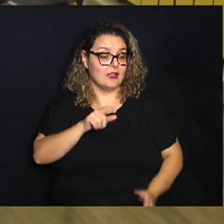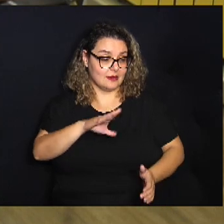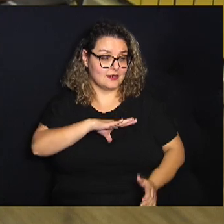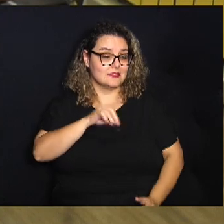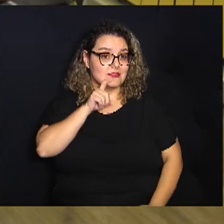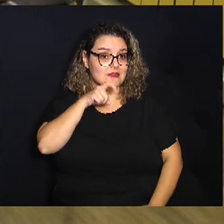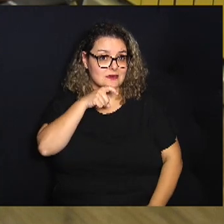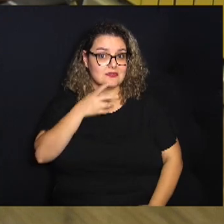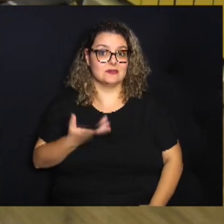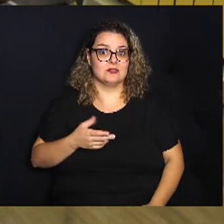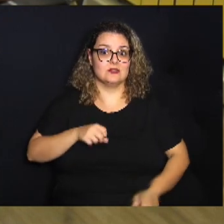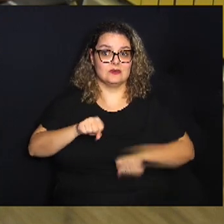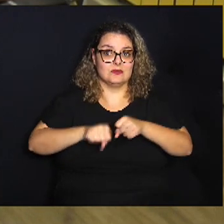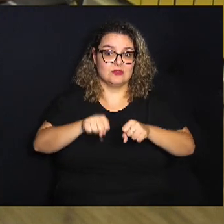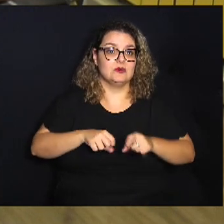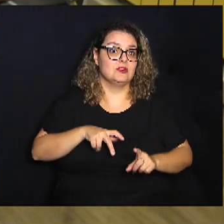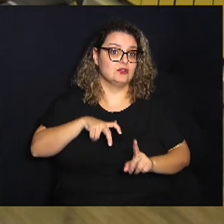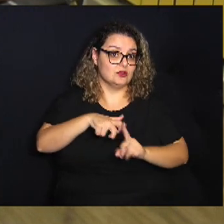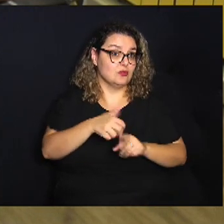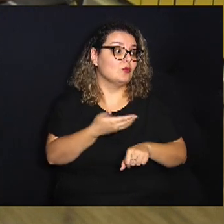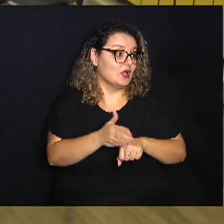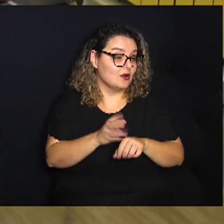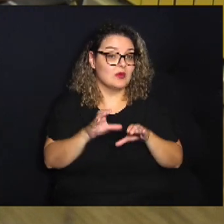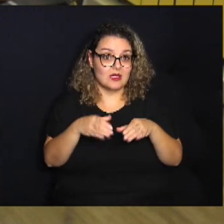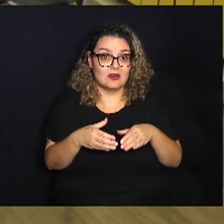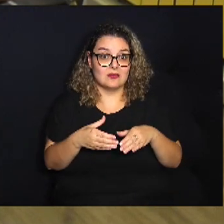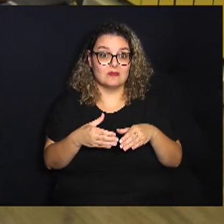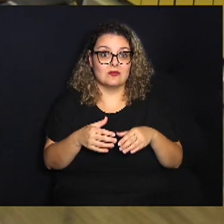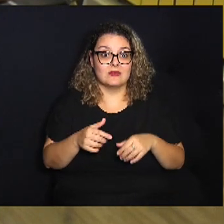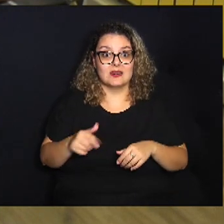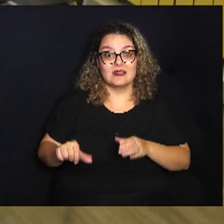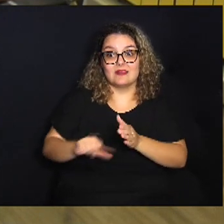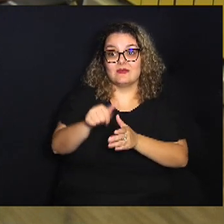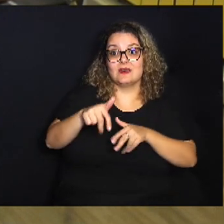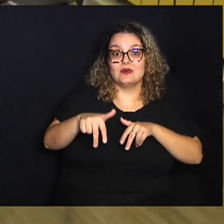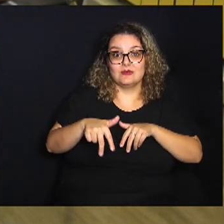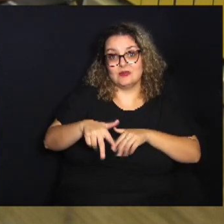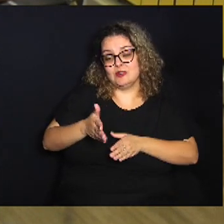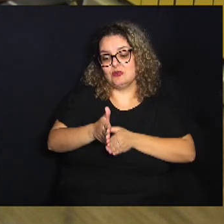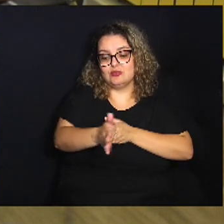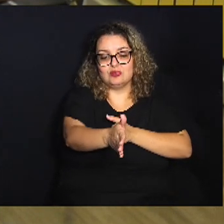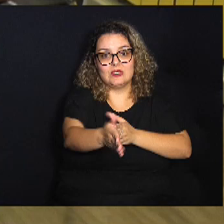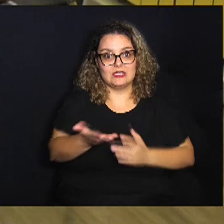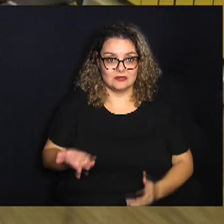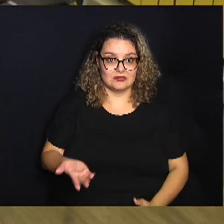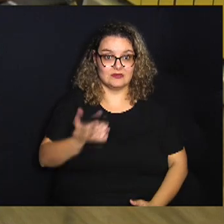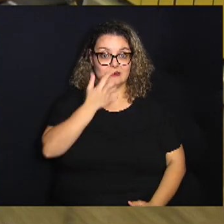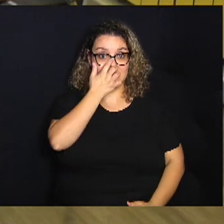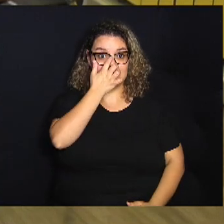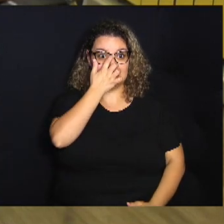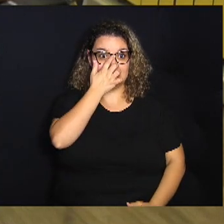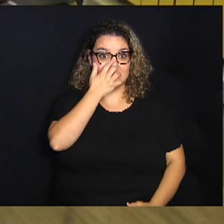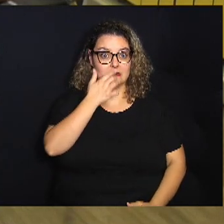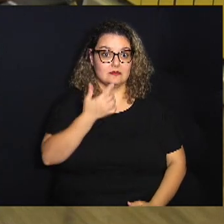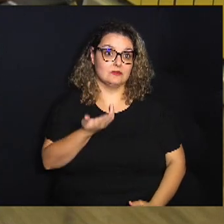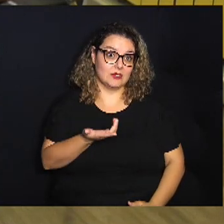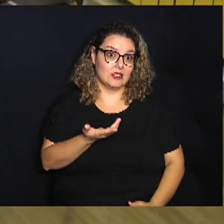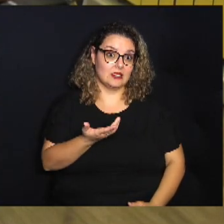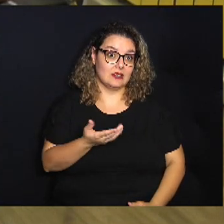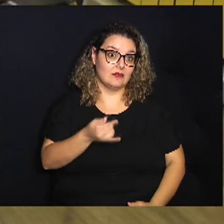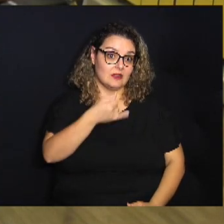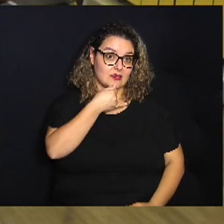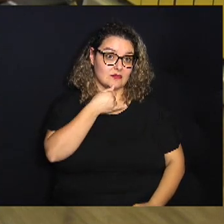estava treinando com uma equipe, mas ela estava na frente. Uhum, ela estava no pelotão da frente. E aí ela